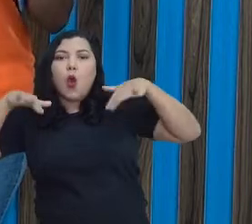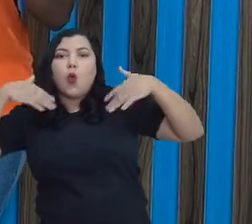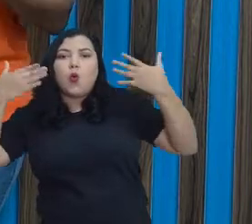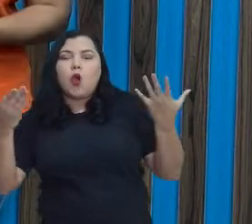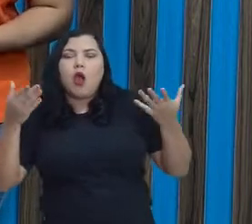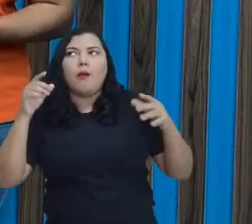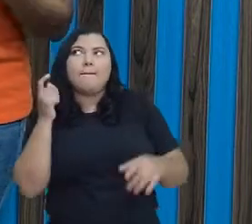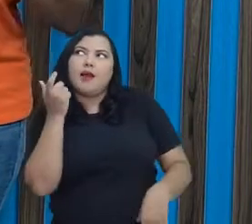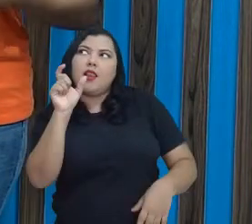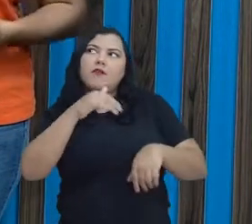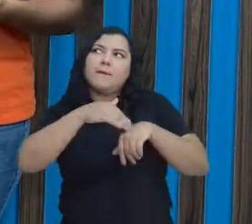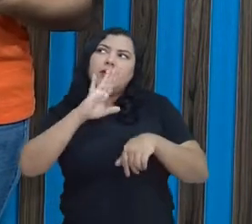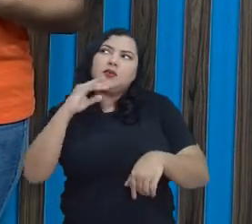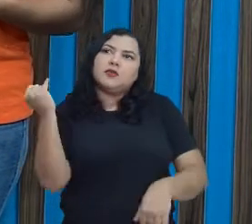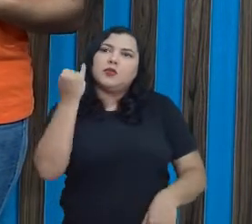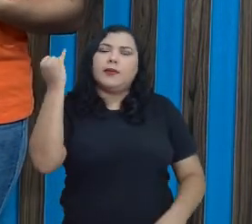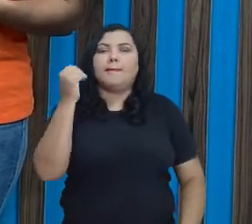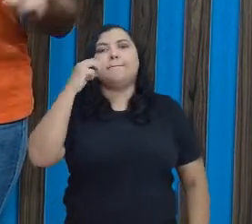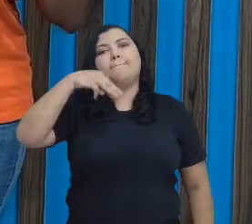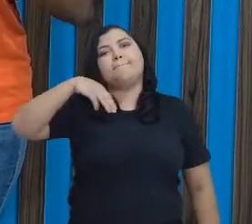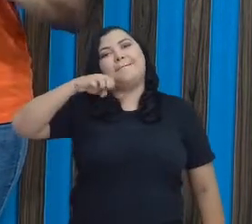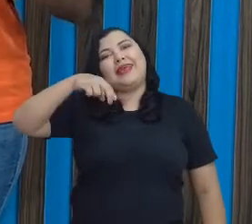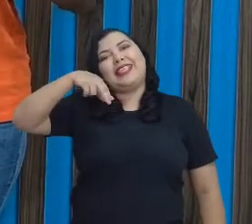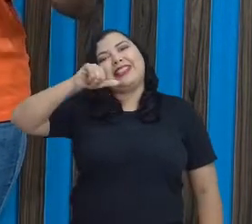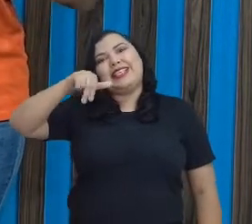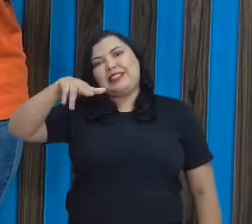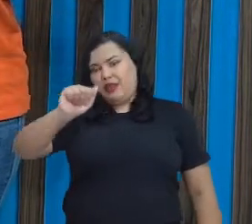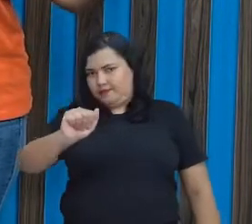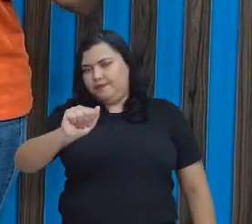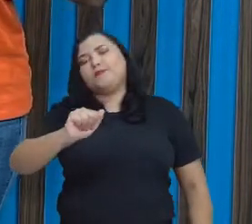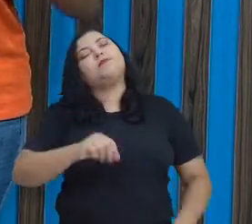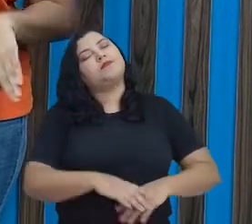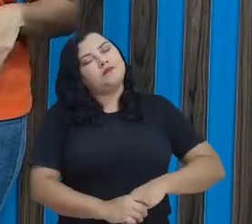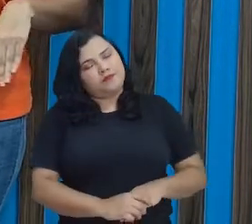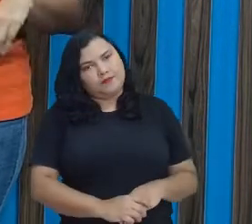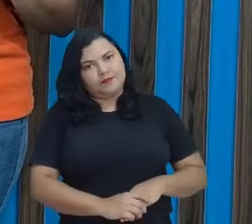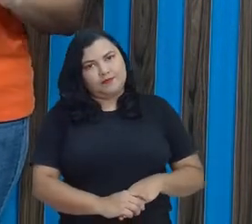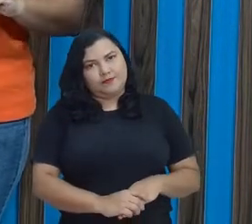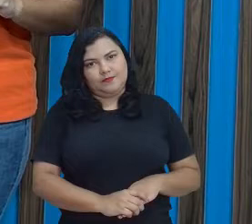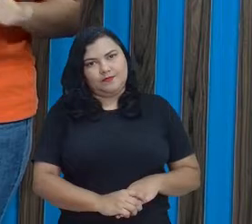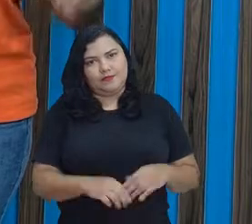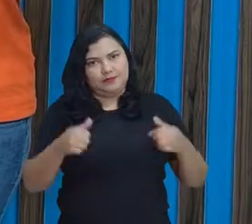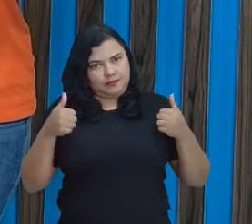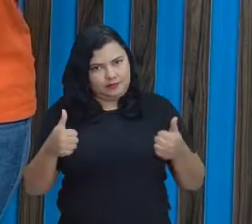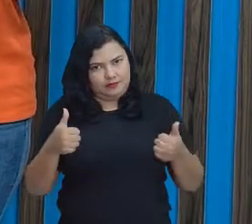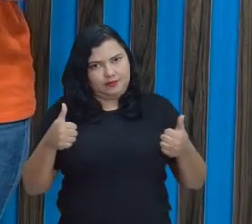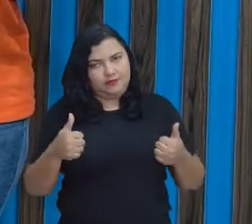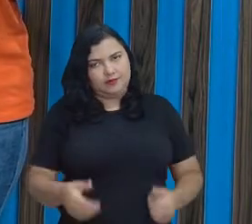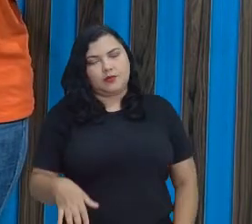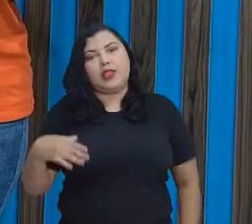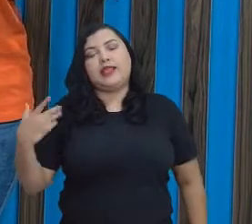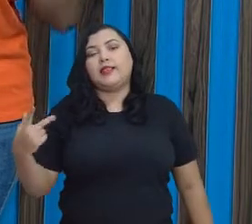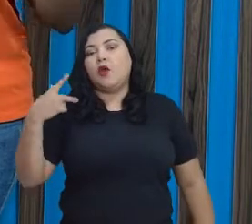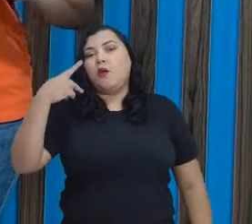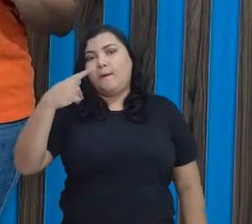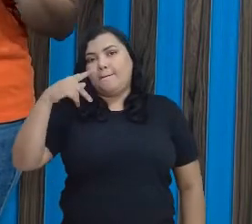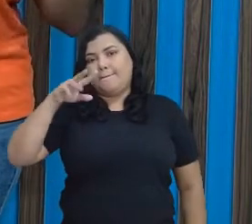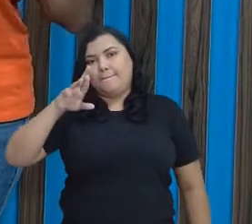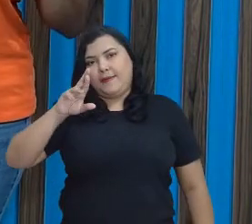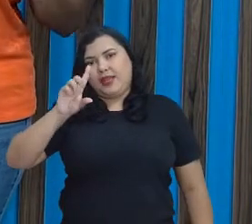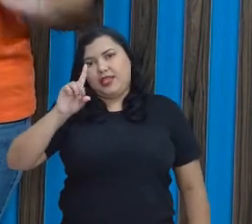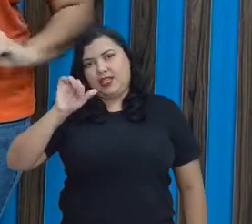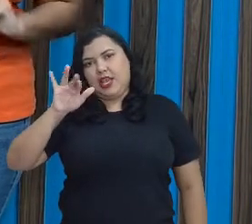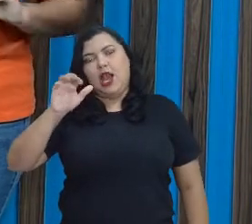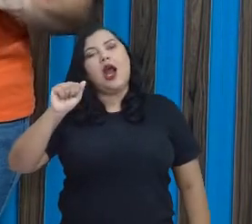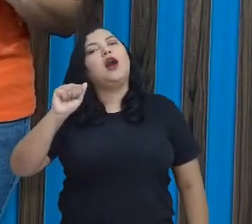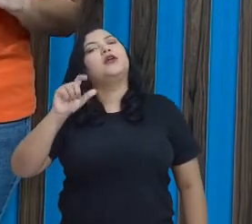mais importante? Menina. Então, menina seria o núcleo do sujeito. Joia? O predicado também vai ter um núcleo, e a gente vai